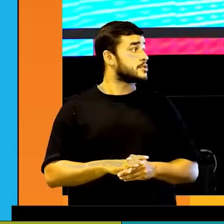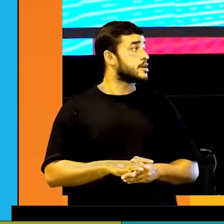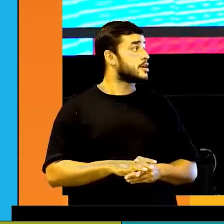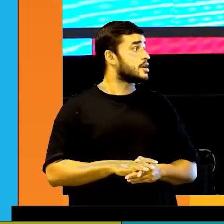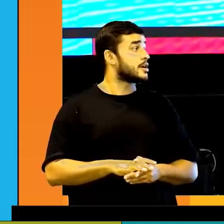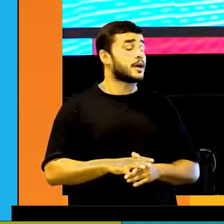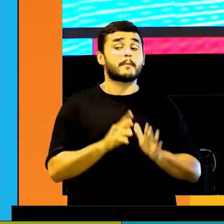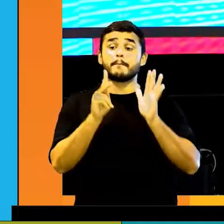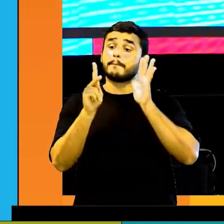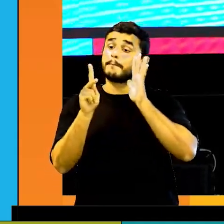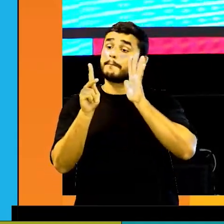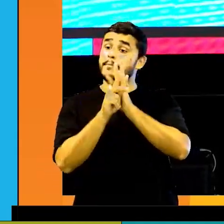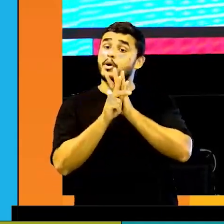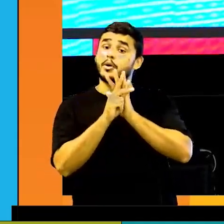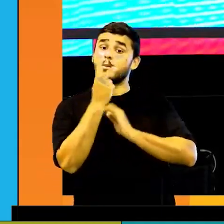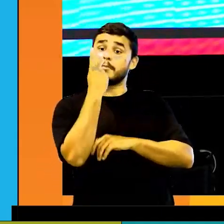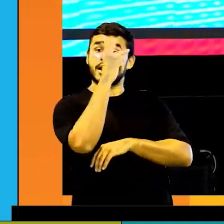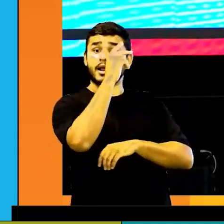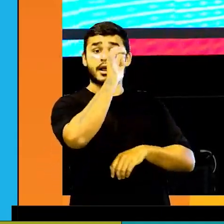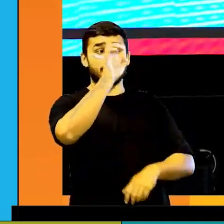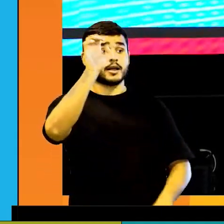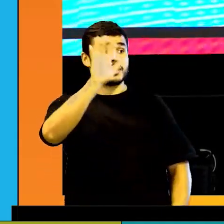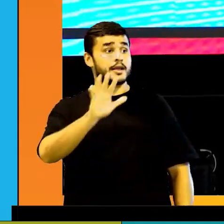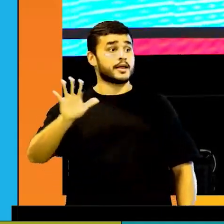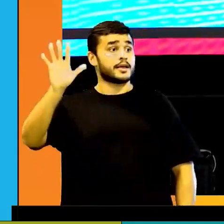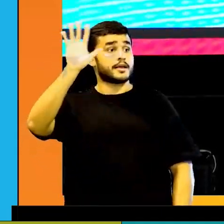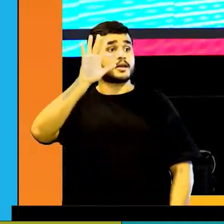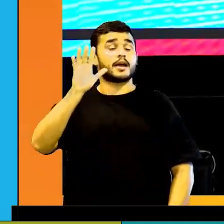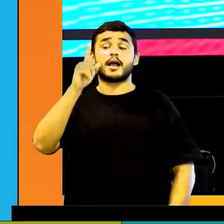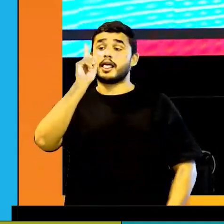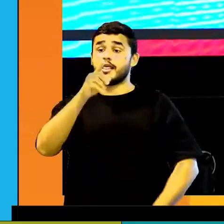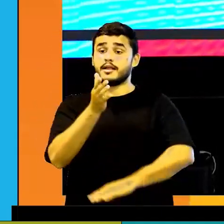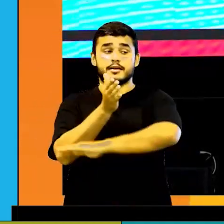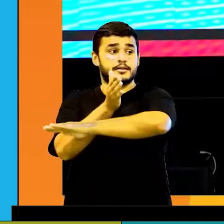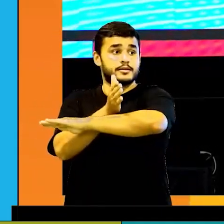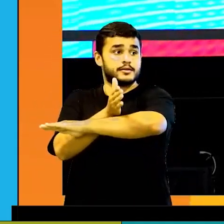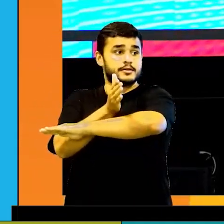Trovadorismo foi a primeira escola na Europa, na Idade Média.